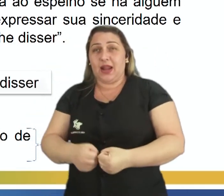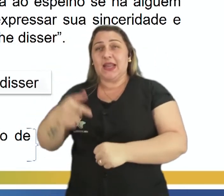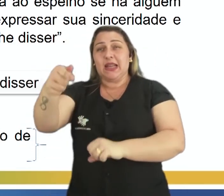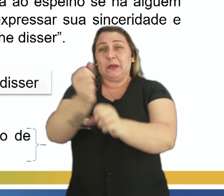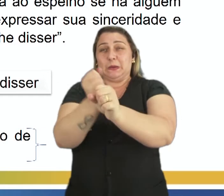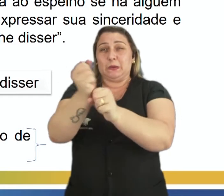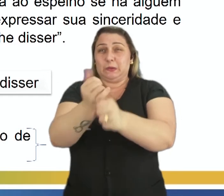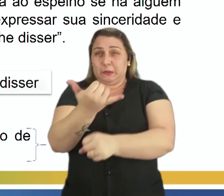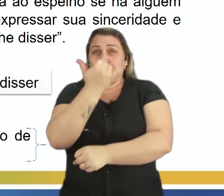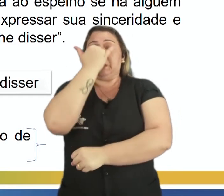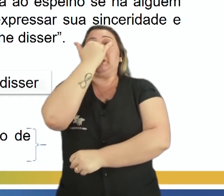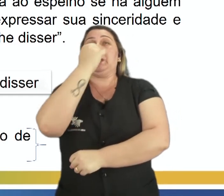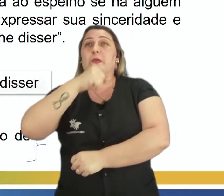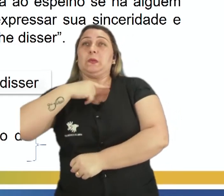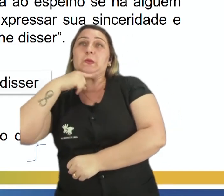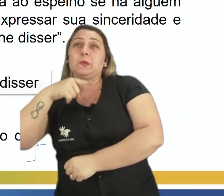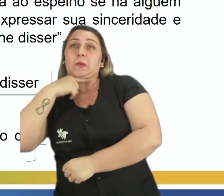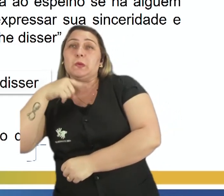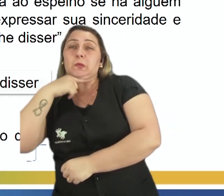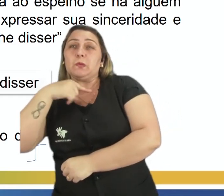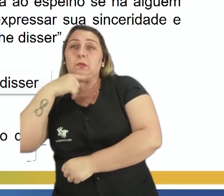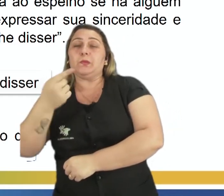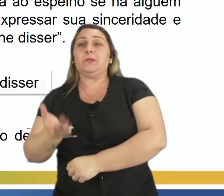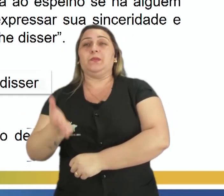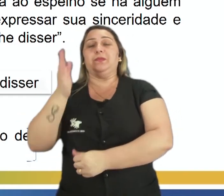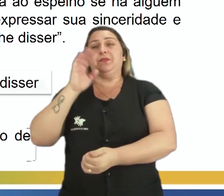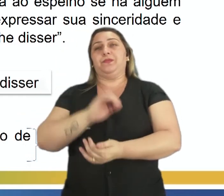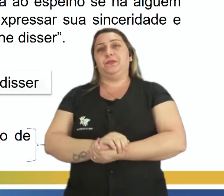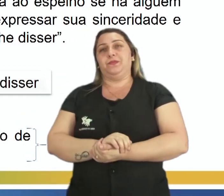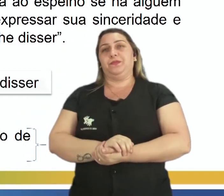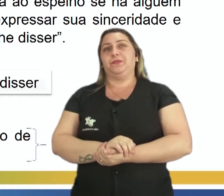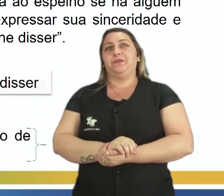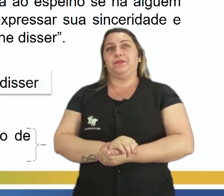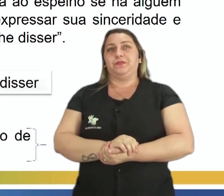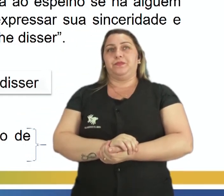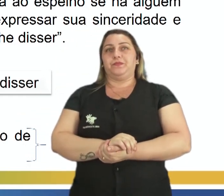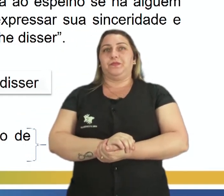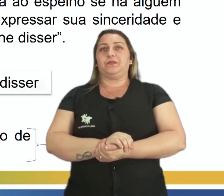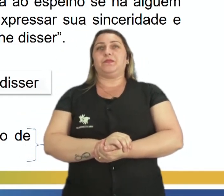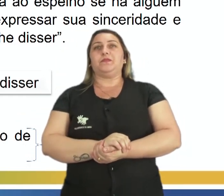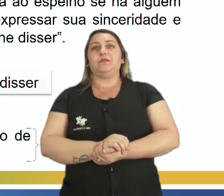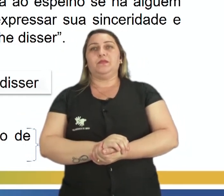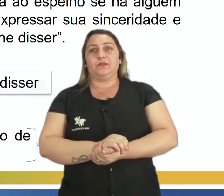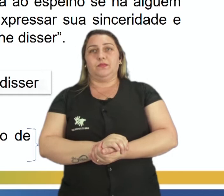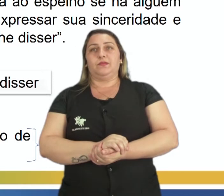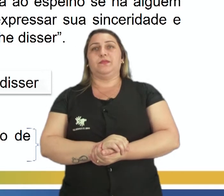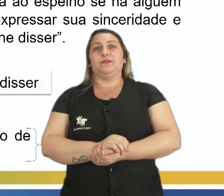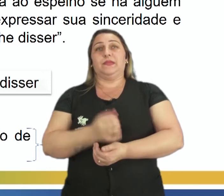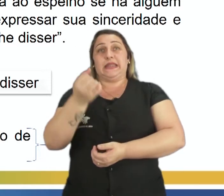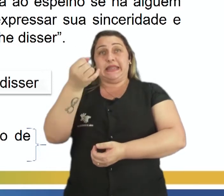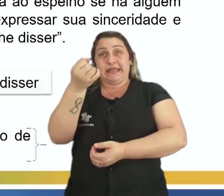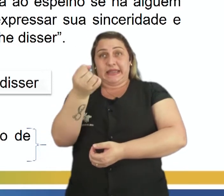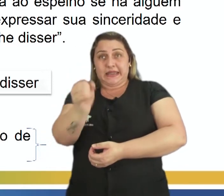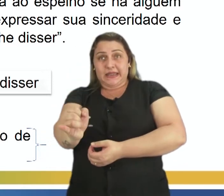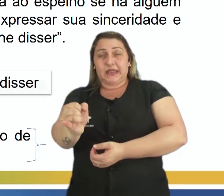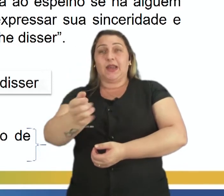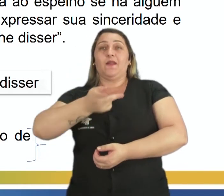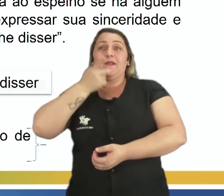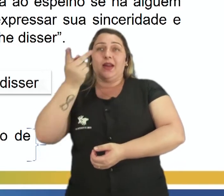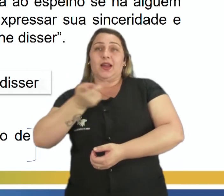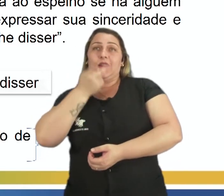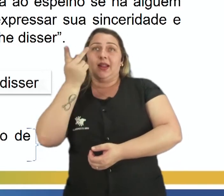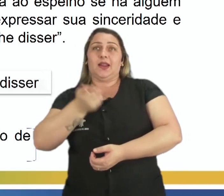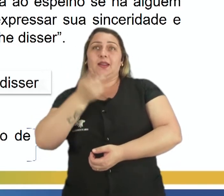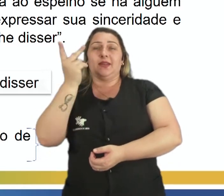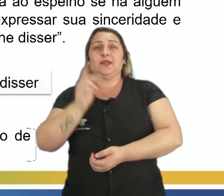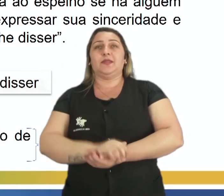a dúvida que se ele dele dizer a verdade ou não. Então ele coloca se eu disser. Fique atento que